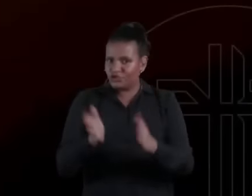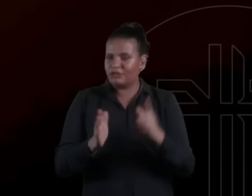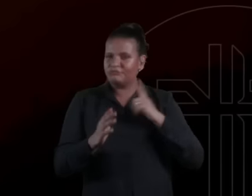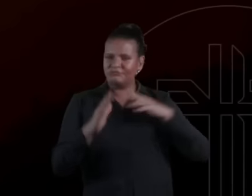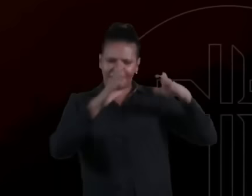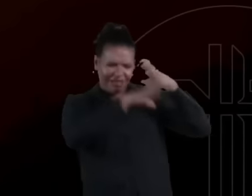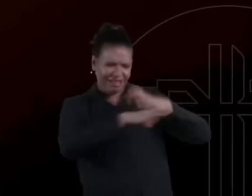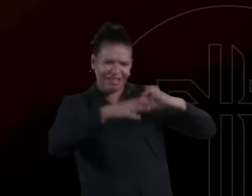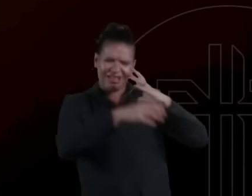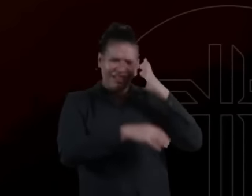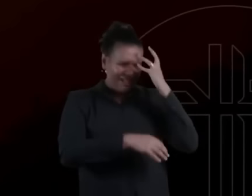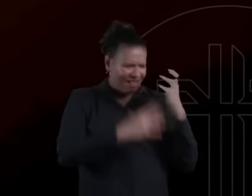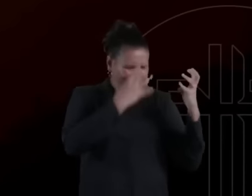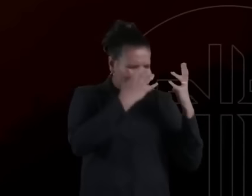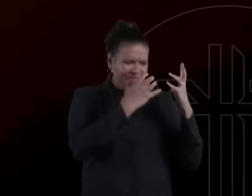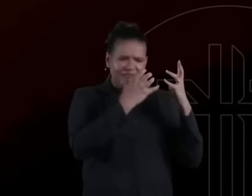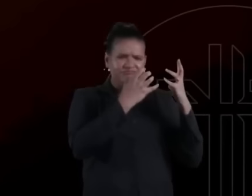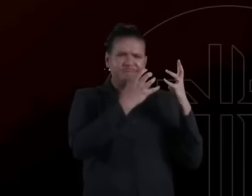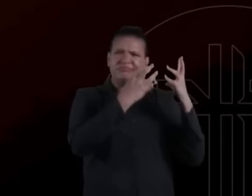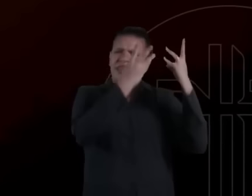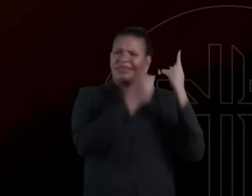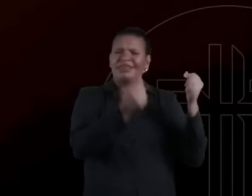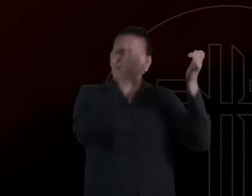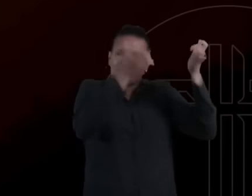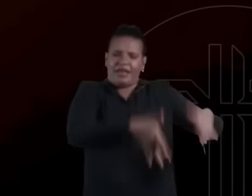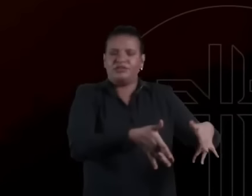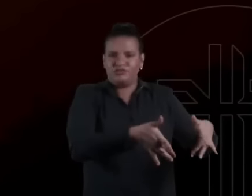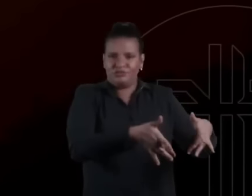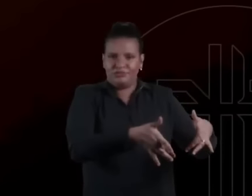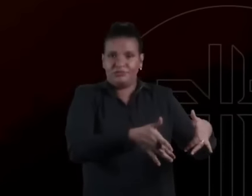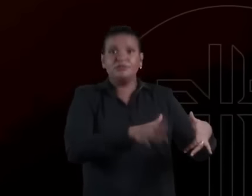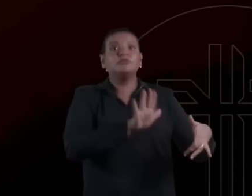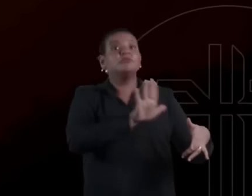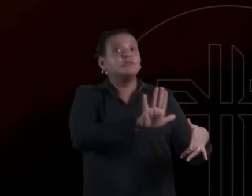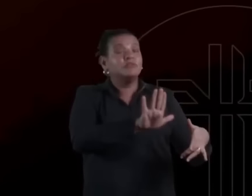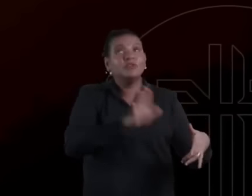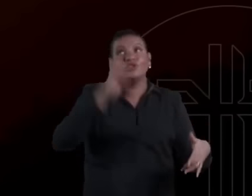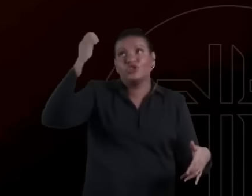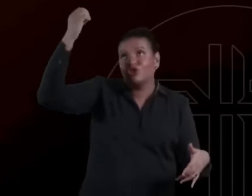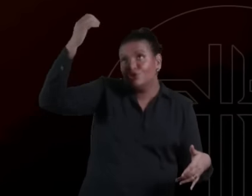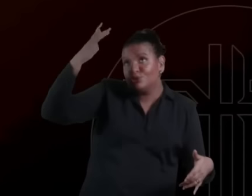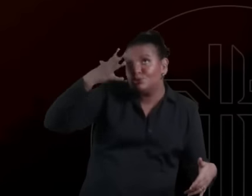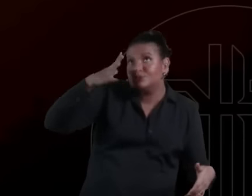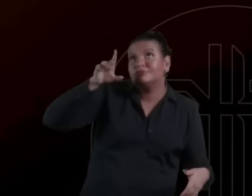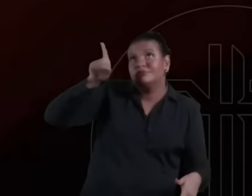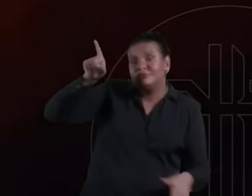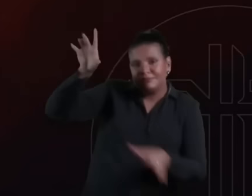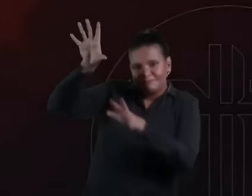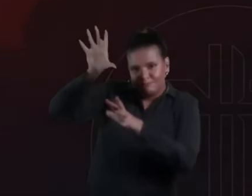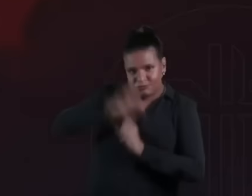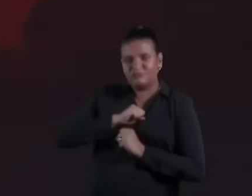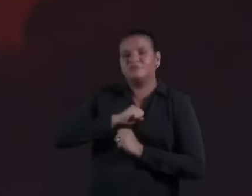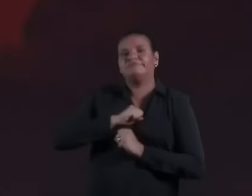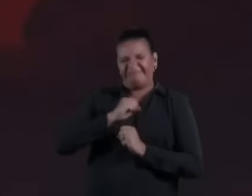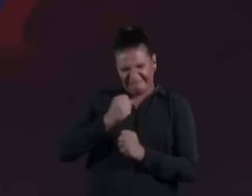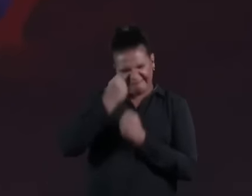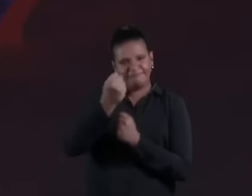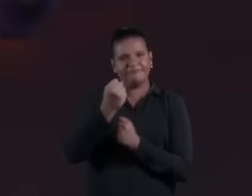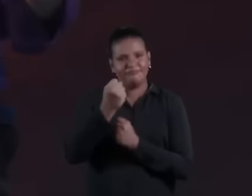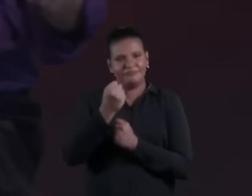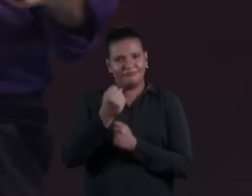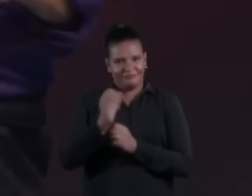trevas e depois ele diz que nós devemos nos revestir da Luz estão